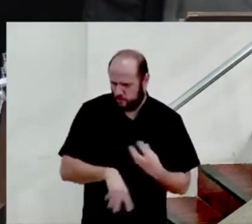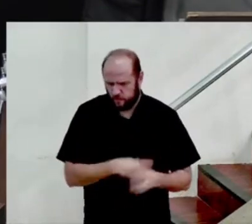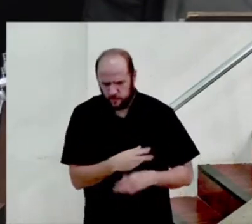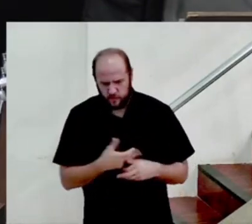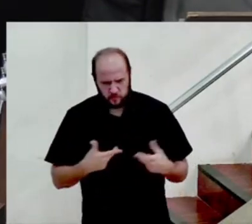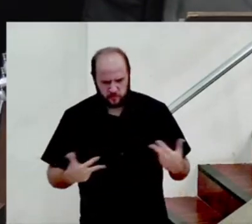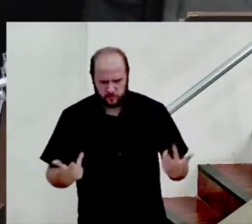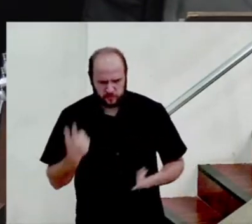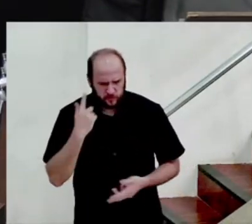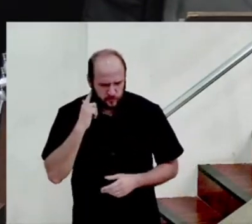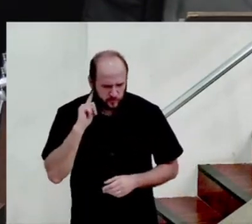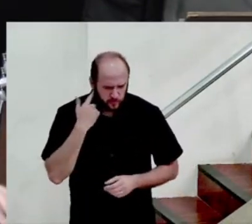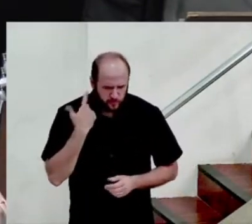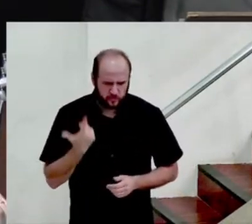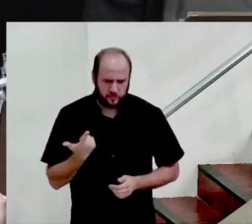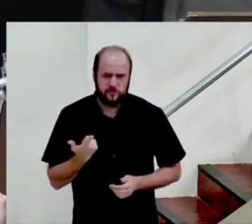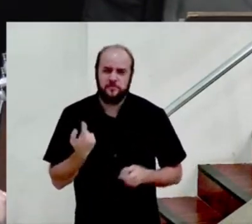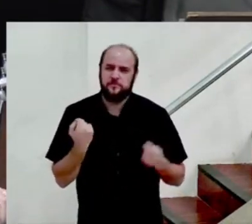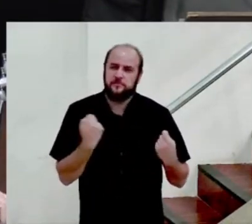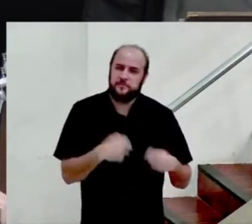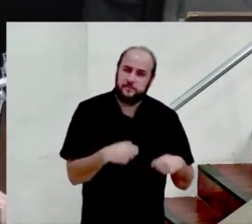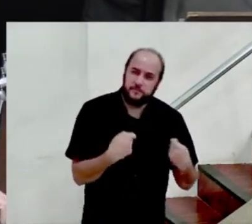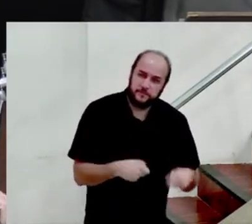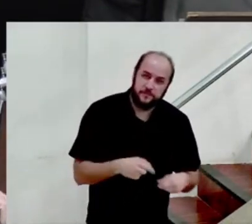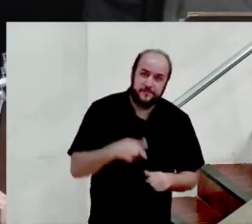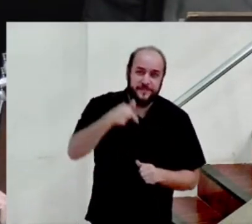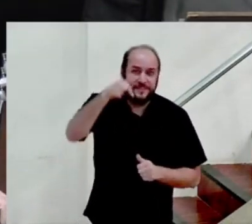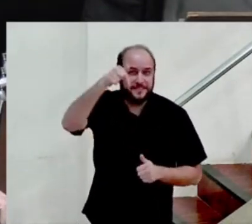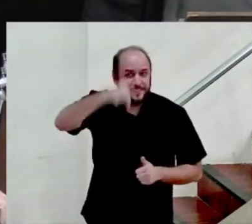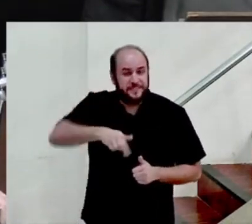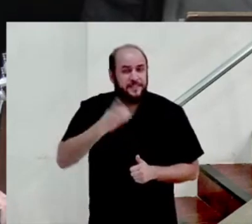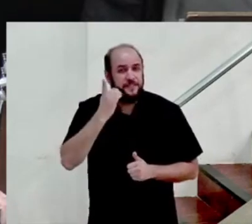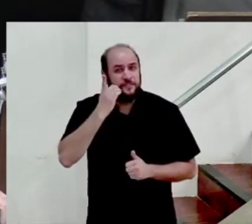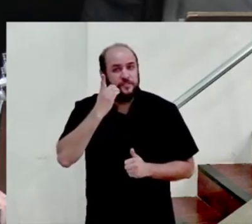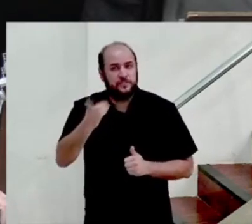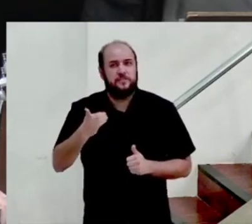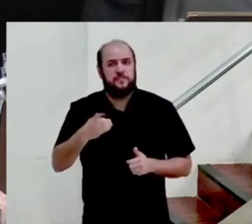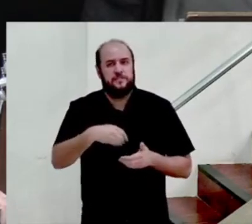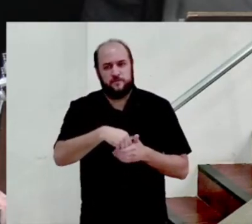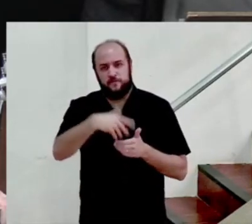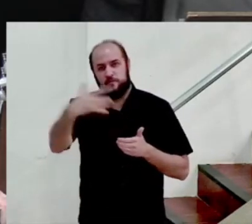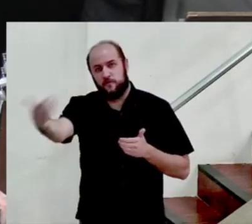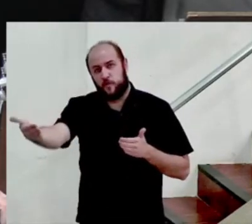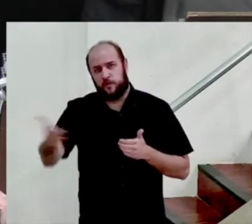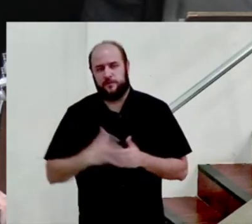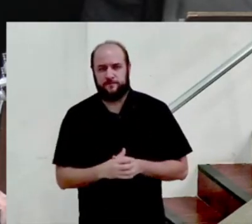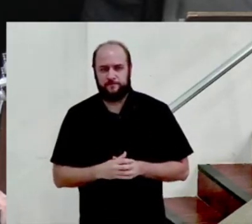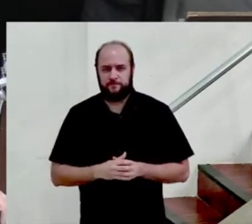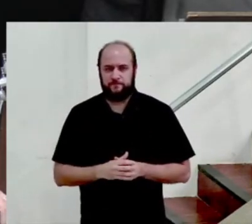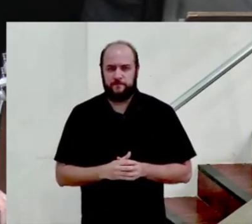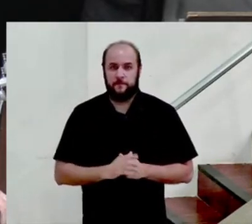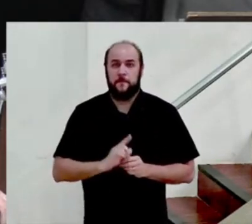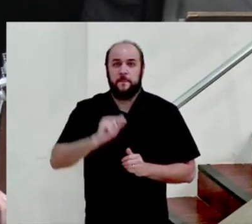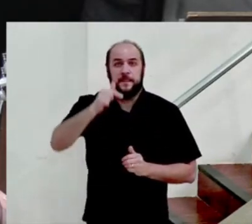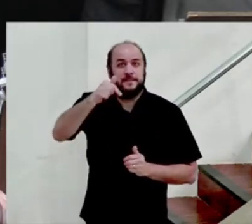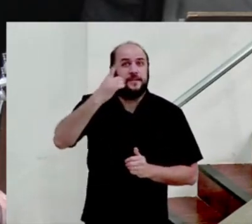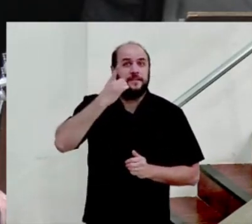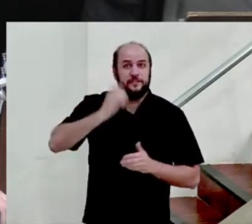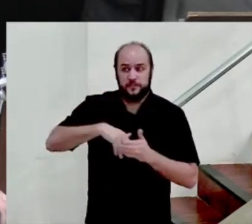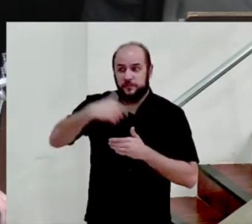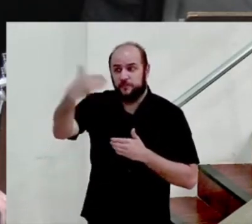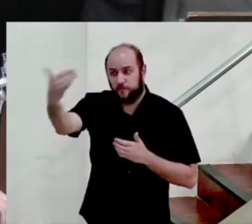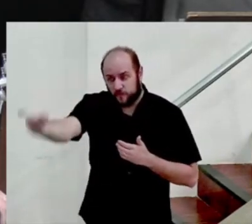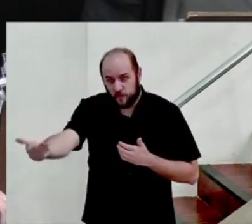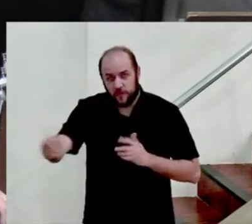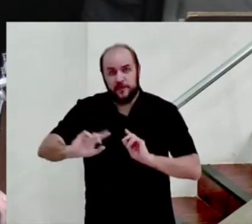considerado imundo, deveria ficar 7 dias fora do acampamento. Passados 7 dias se apresentaria